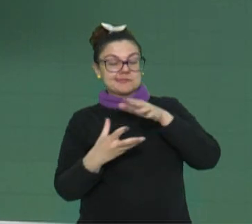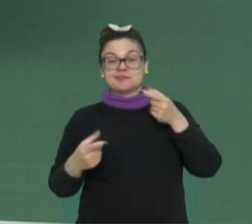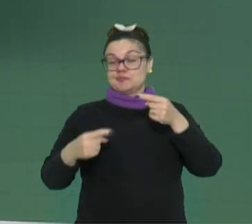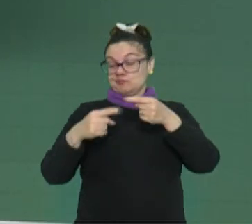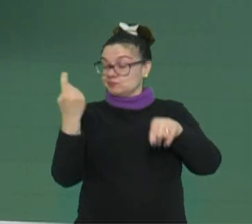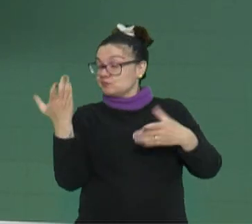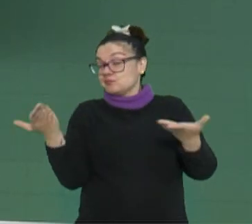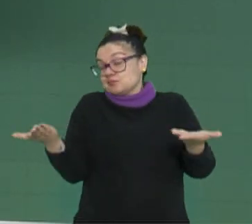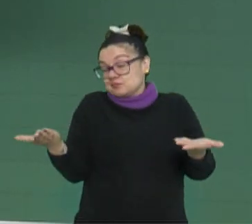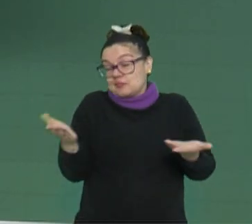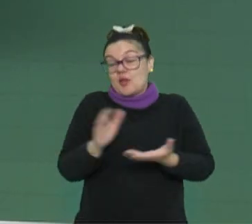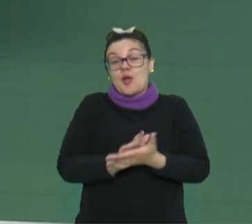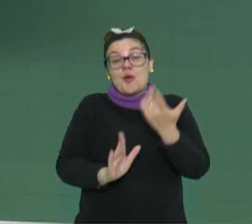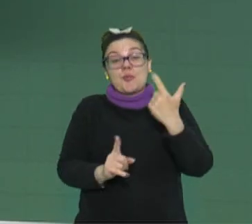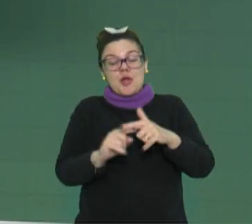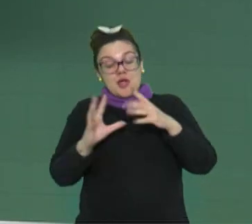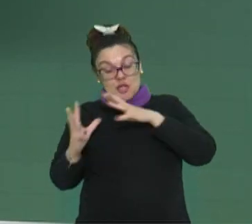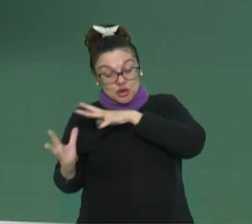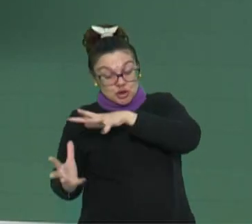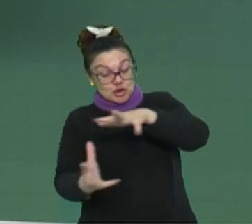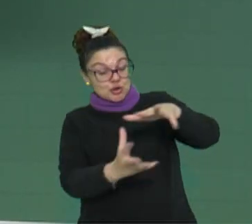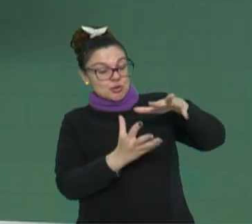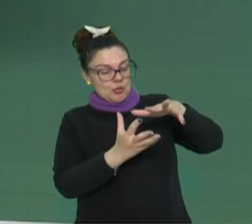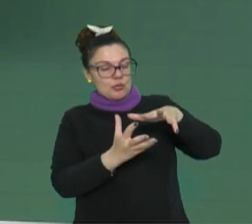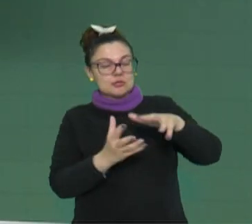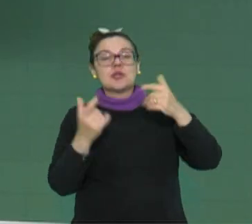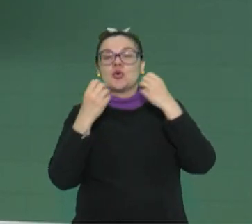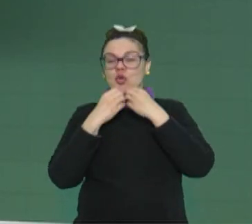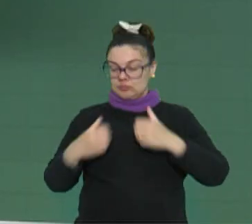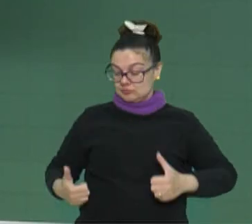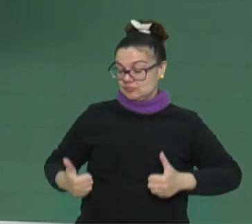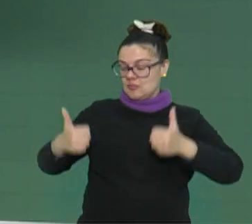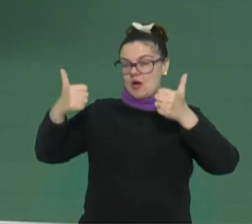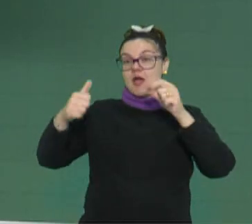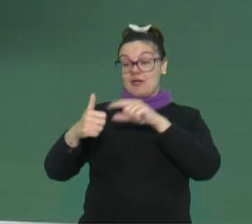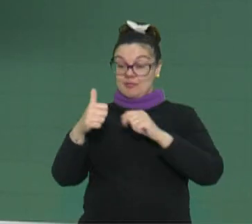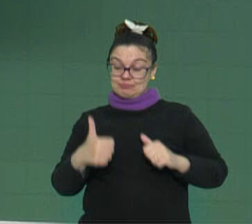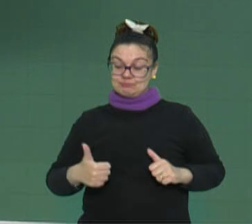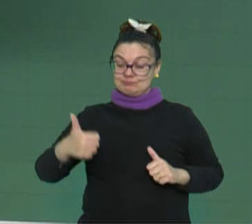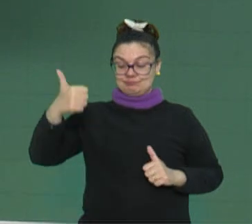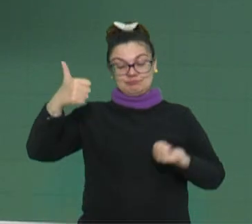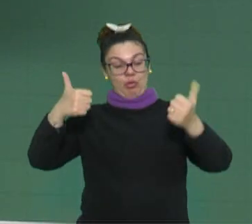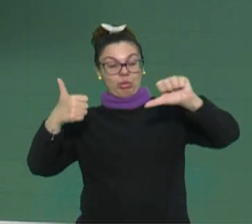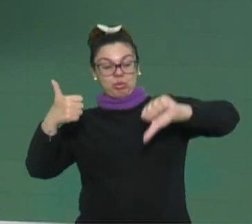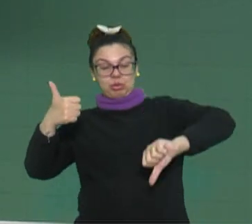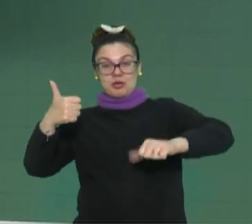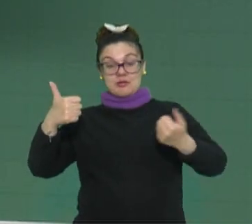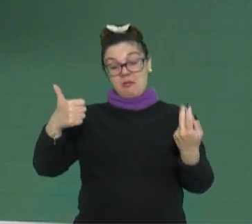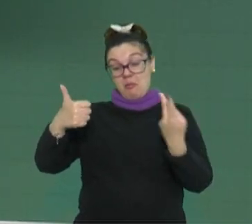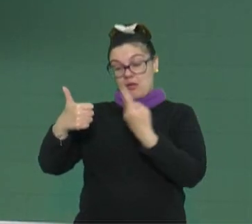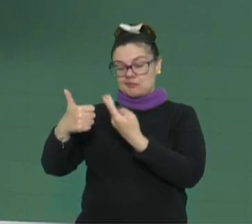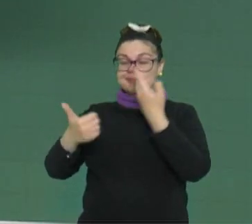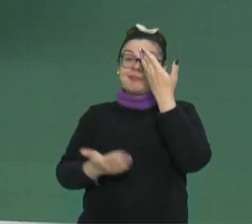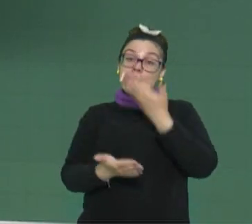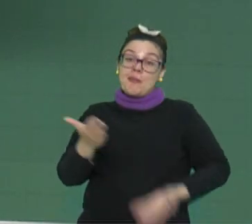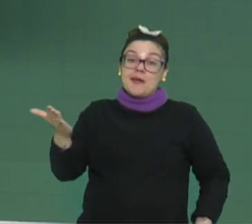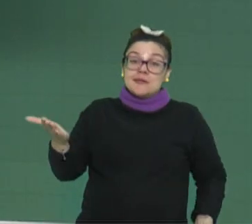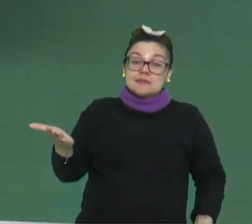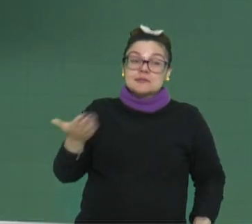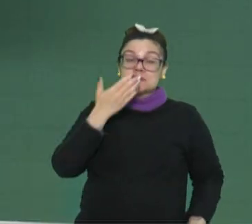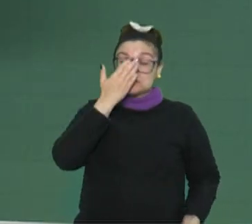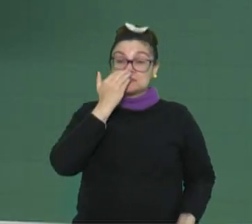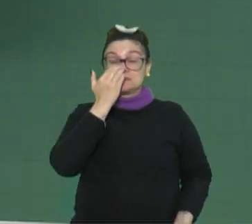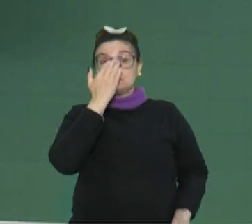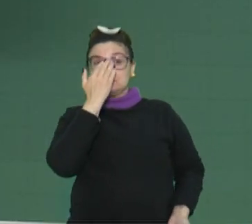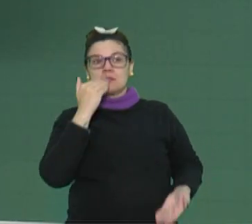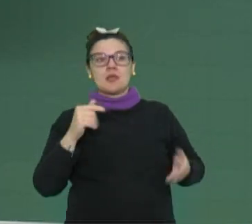para ele. O universal deveria valer para todos, que é um grande princípio da moral kantiana. Então, aqui está alguma pista, por exemplo, no